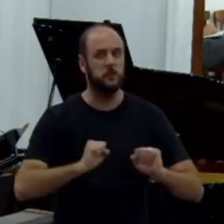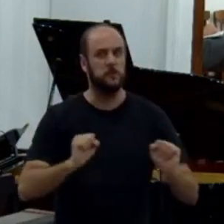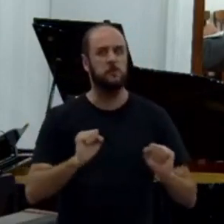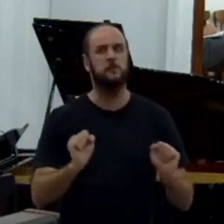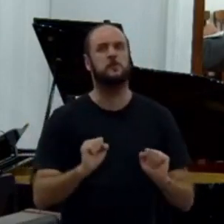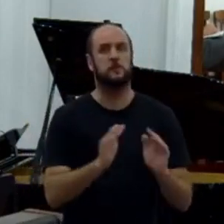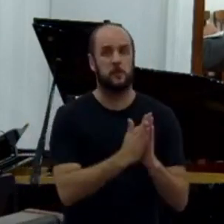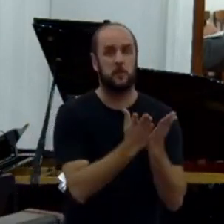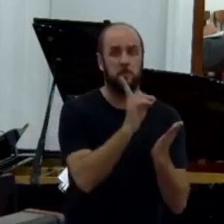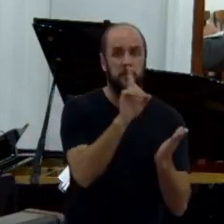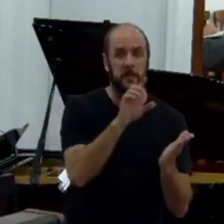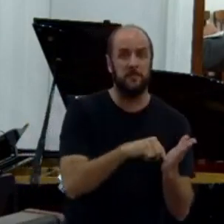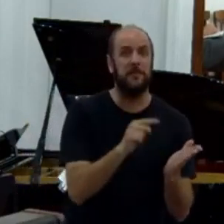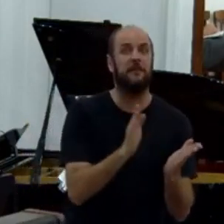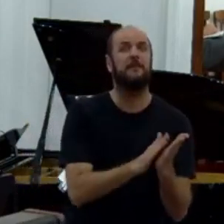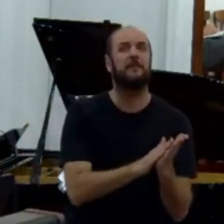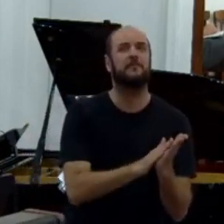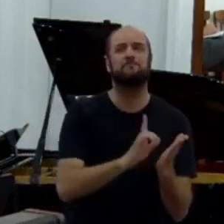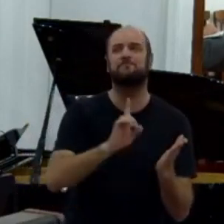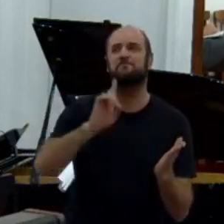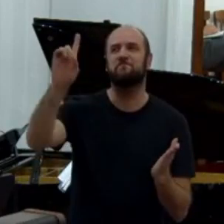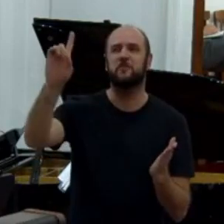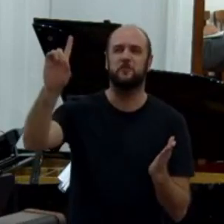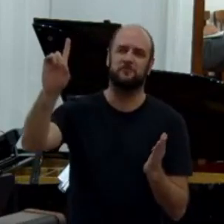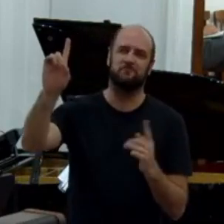Sagrada é a pessoa de Deus.